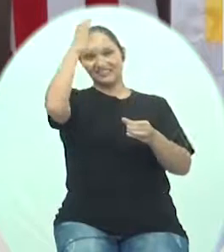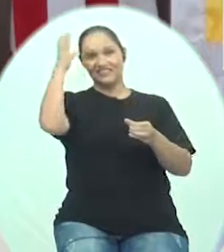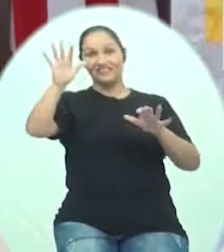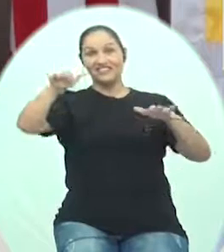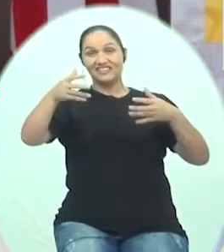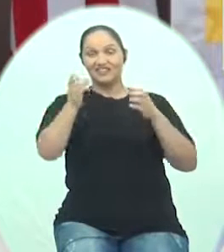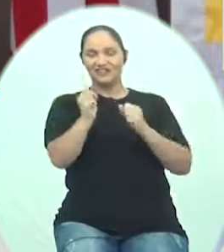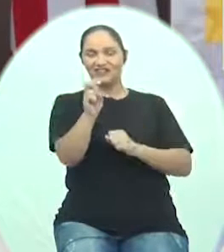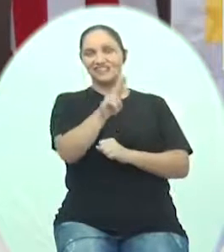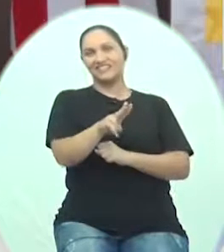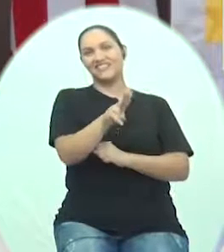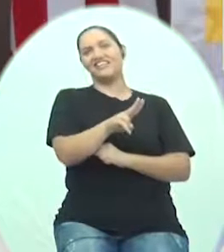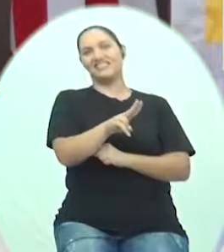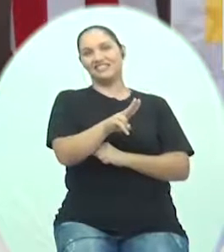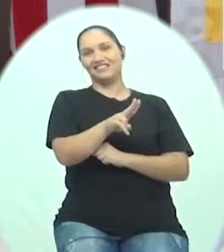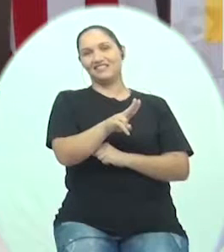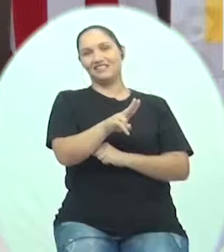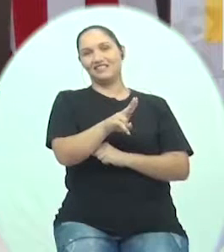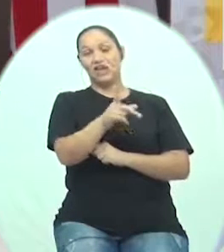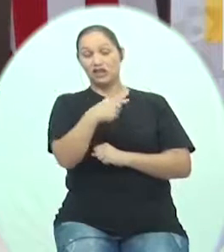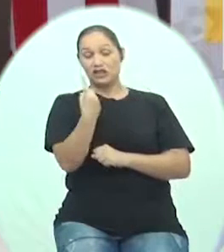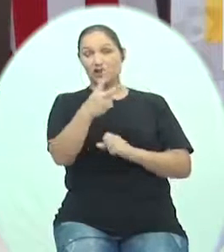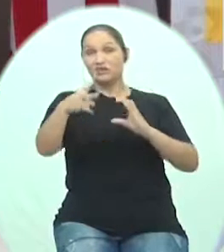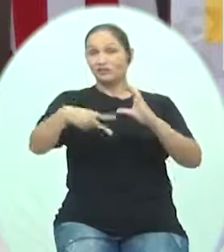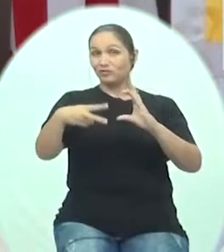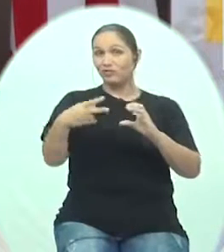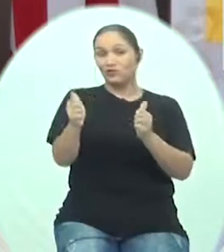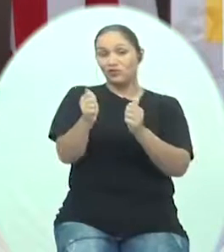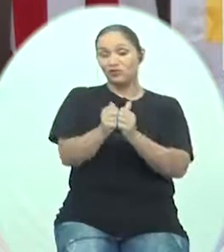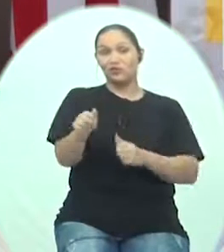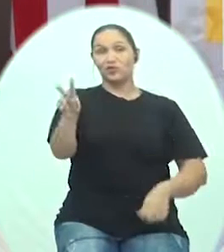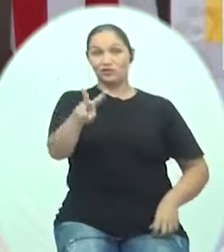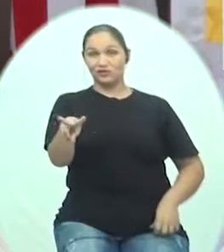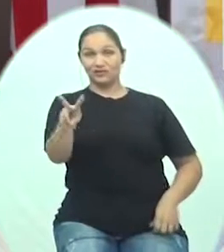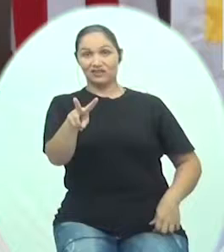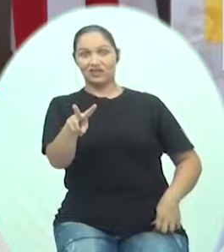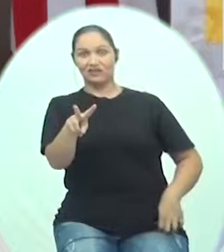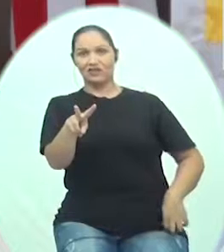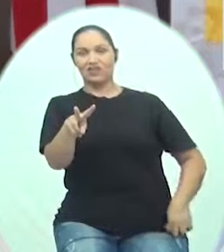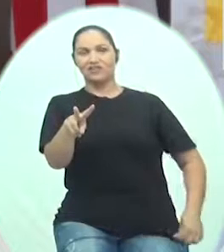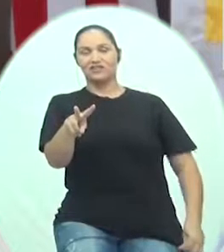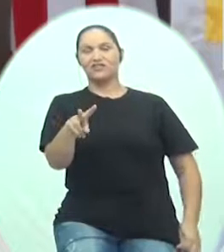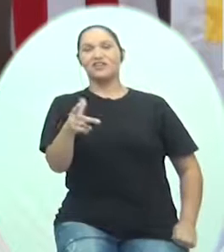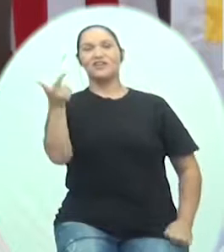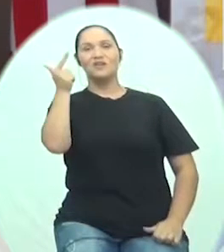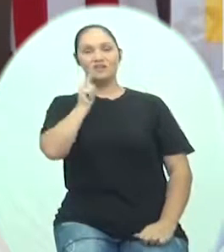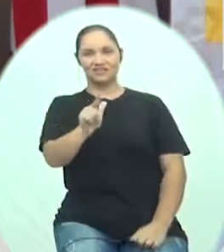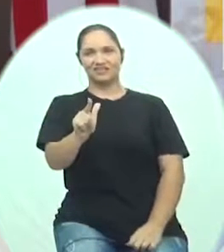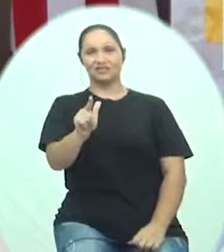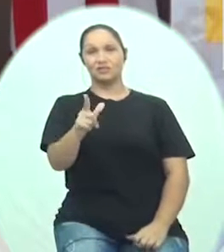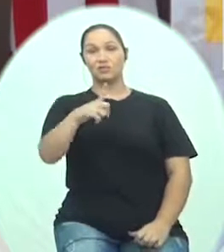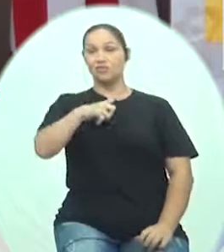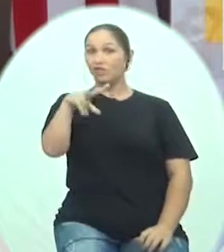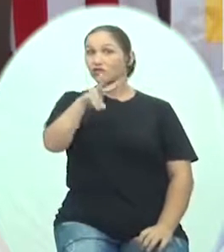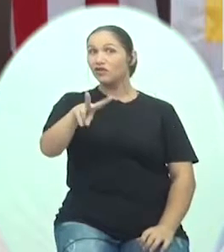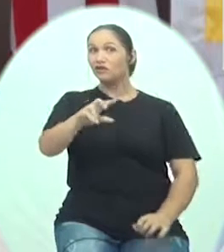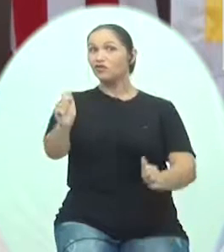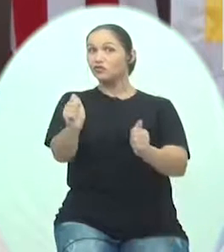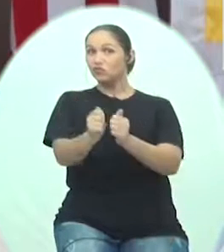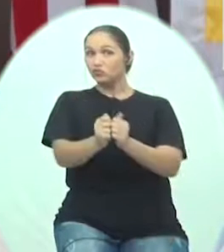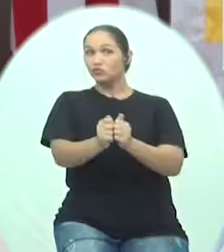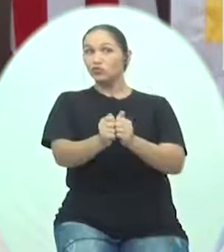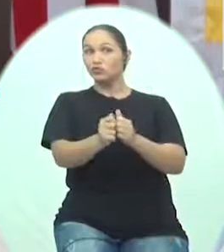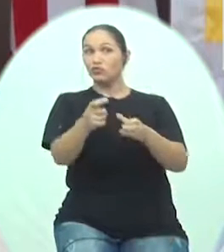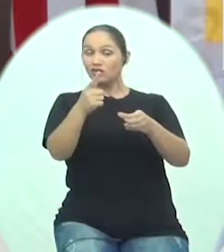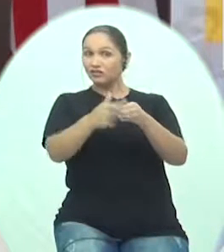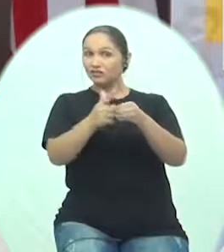vereadores que aqui compõem que alguns acompanharam inclusive o prefeito a Brasília para dar esse encaminhamento mas vale